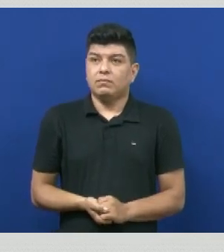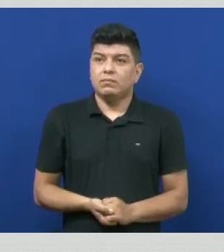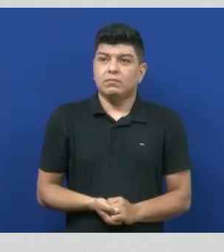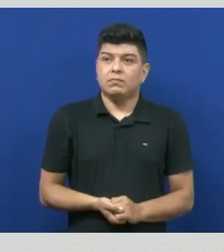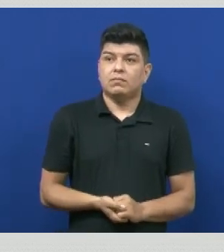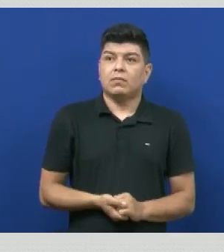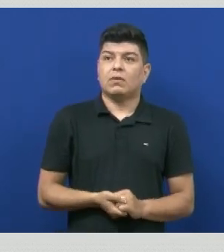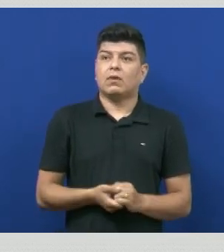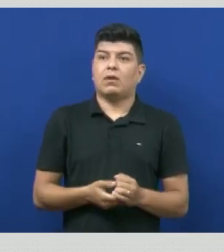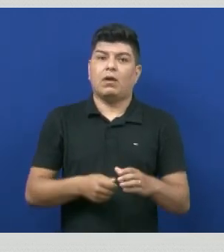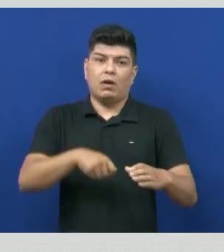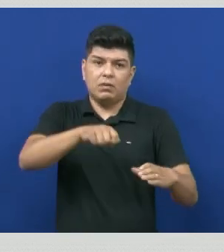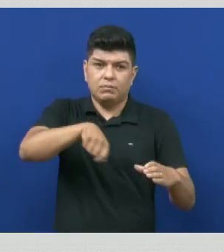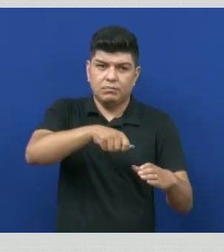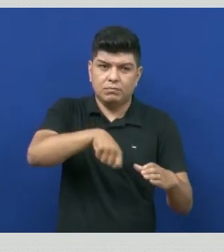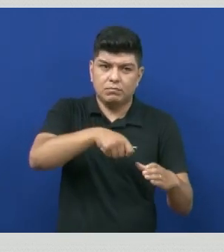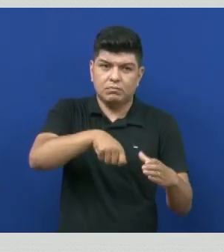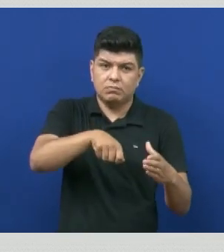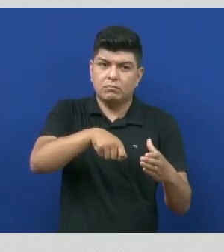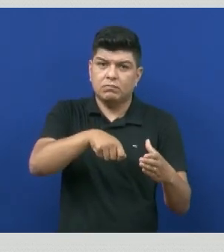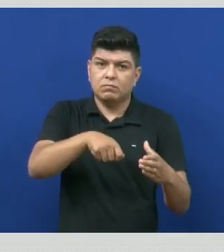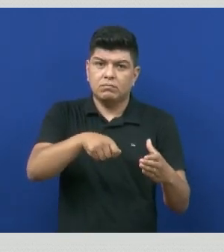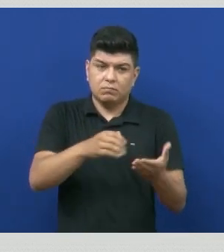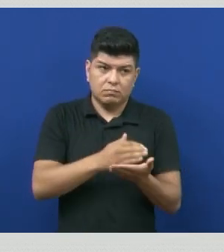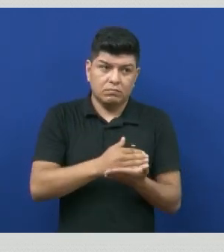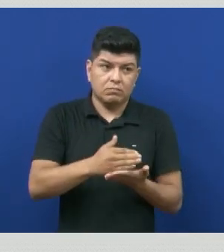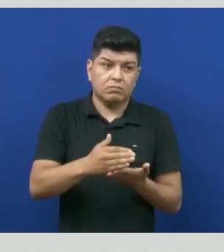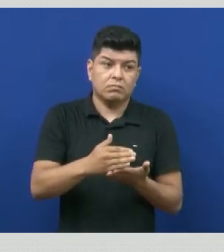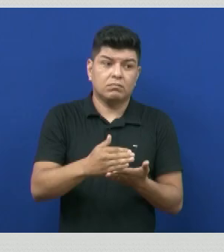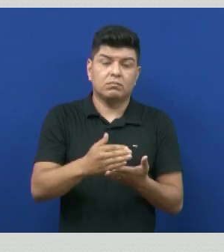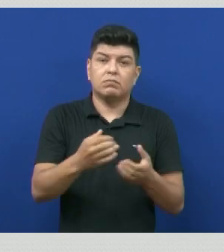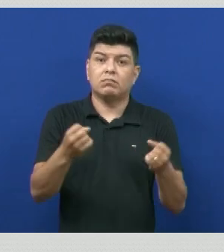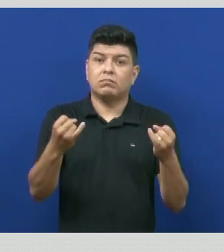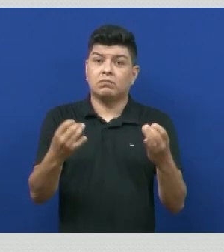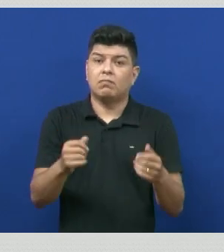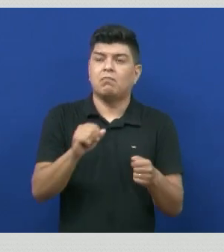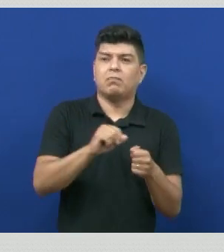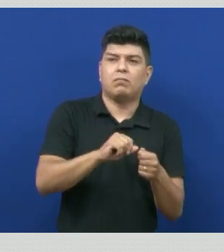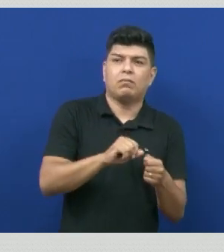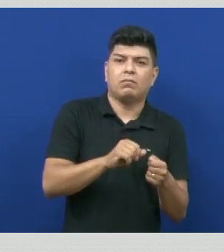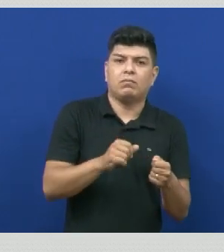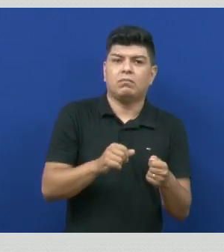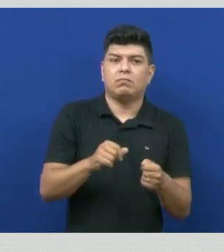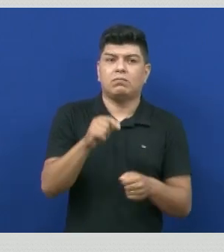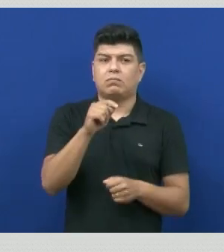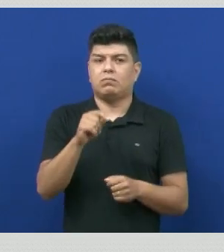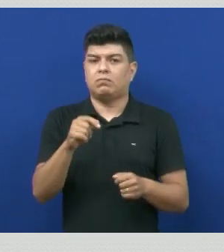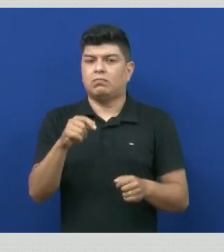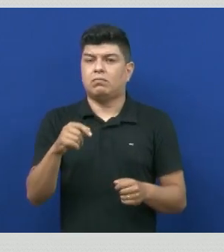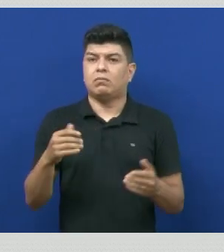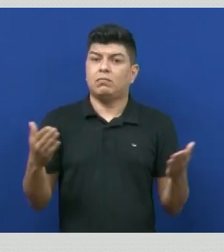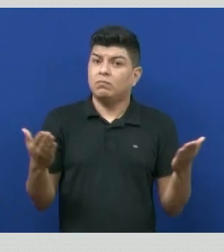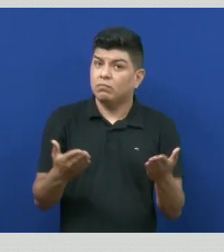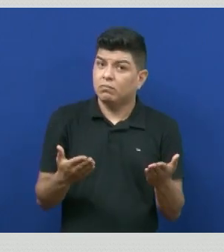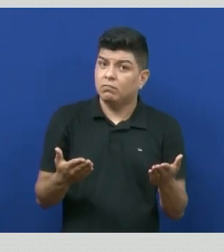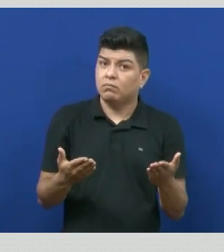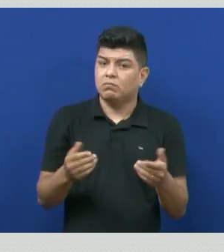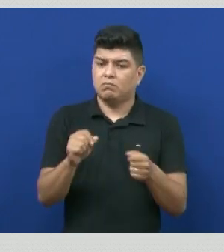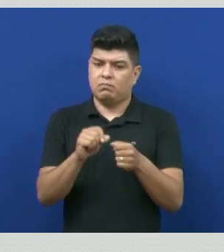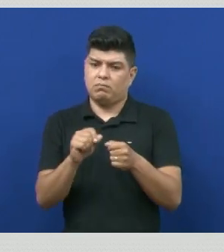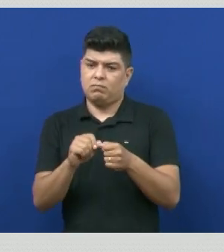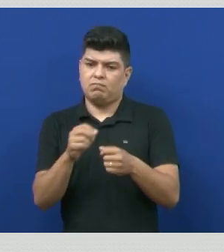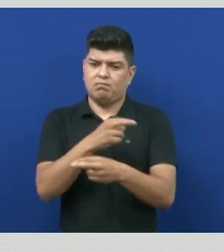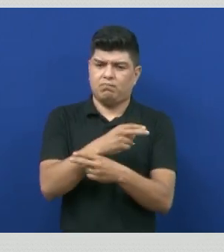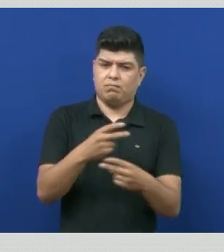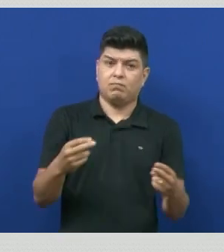Receita culinária. A parte do comando da receita, onde diz, faça isso, faça aquilo, agora faça